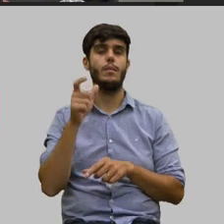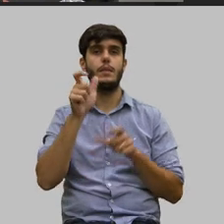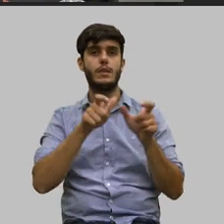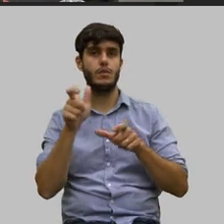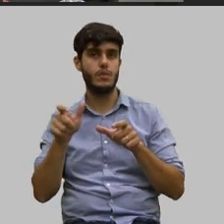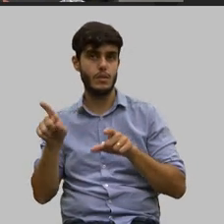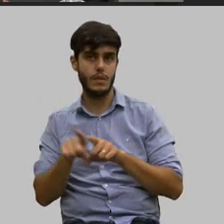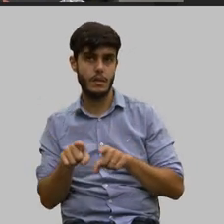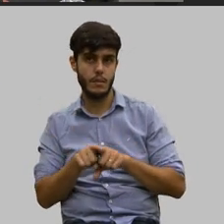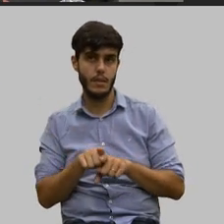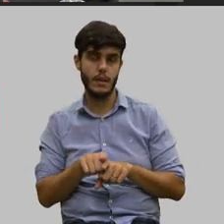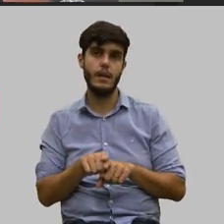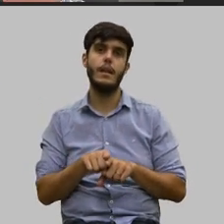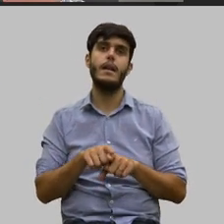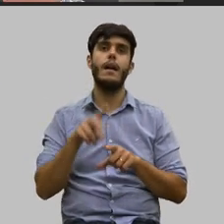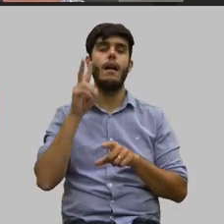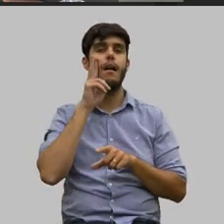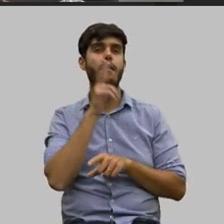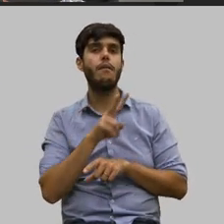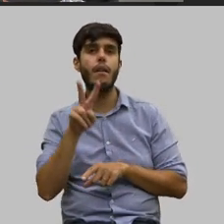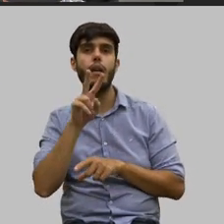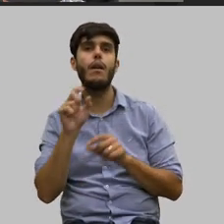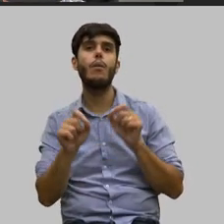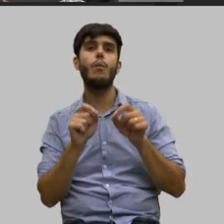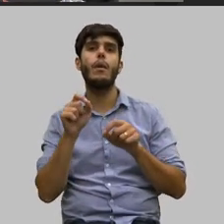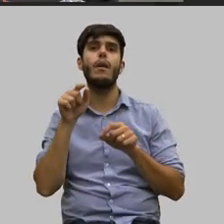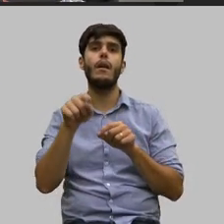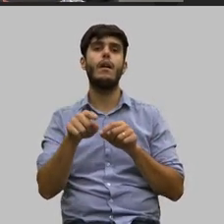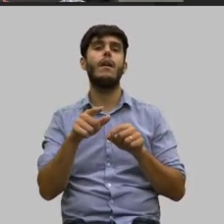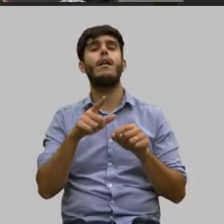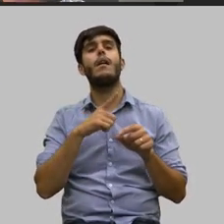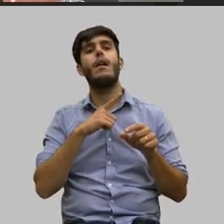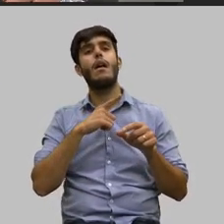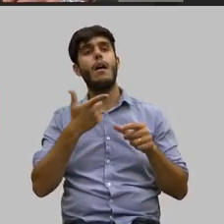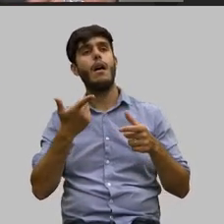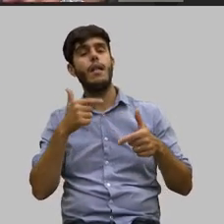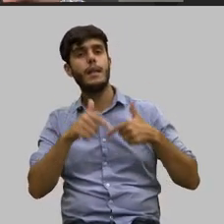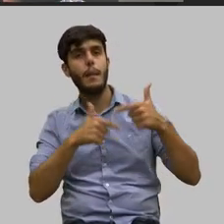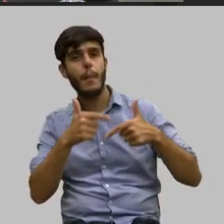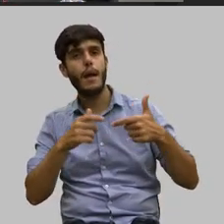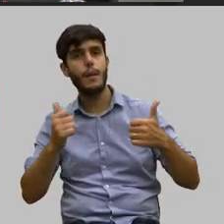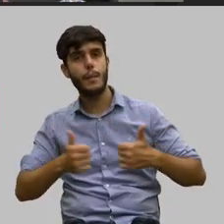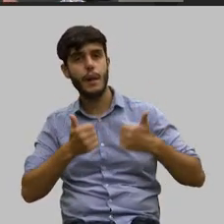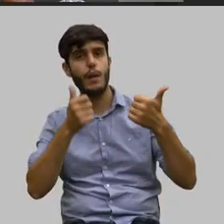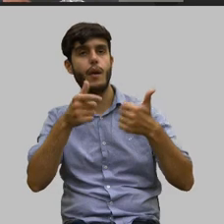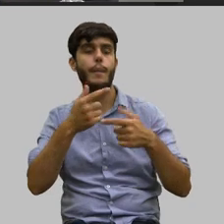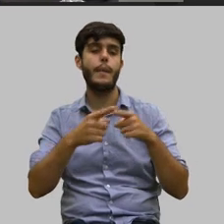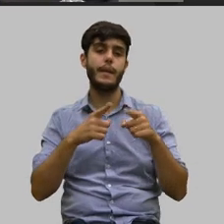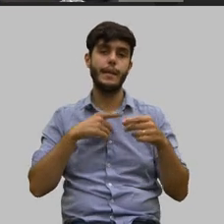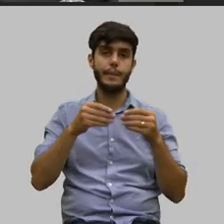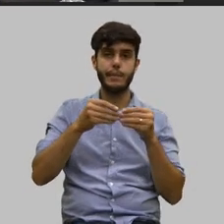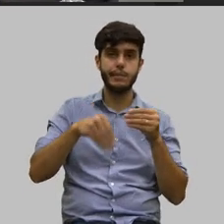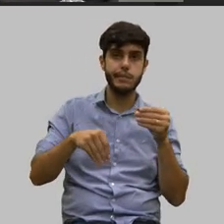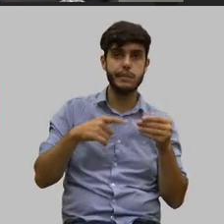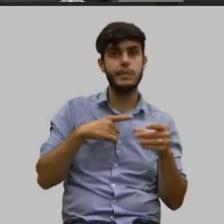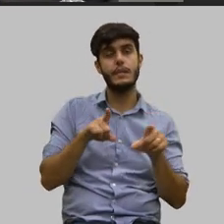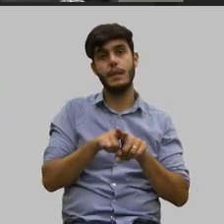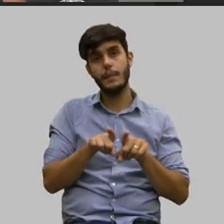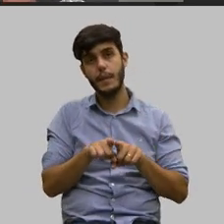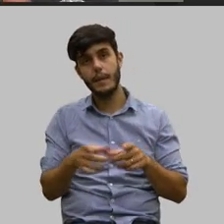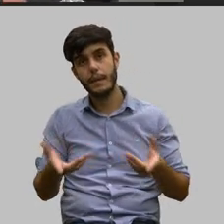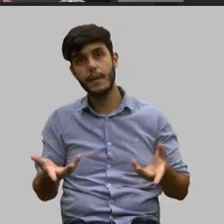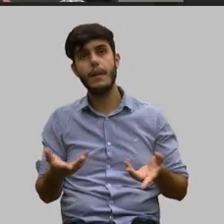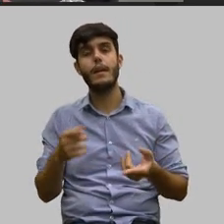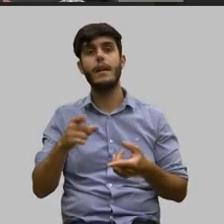até a a observação de que tudo em função da evasão então a gente vê que essa é uma prospecção tranquila a entrada com relação ao